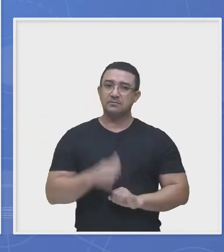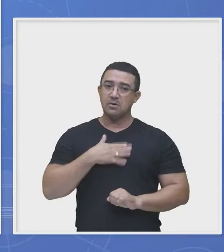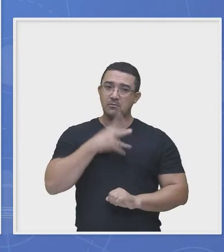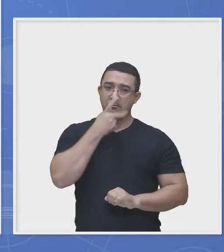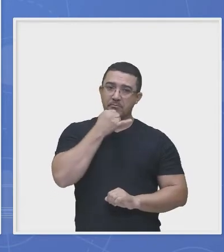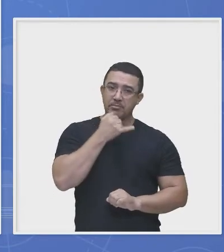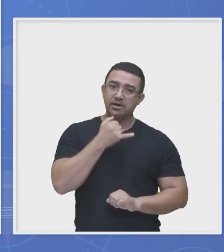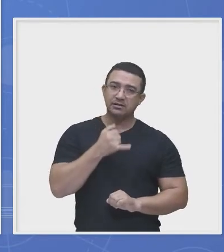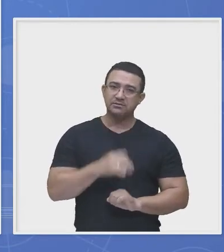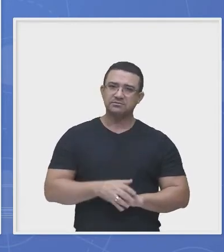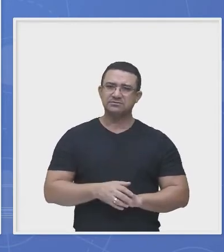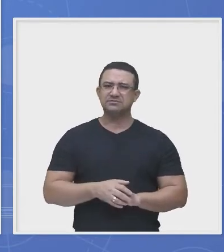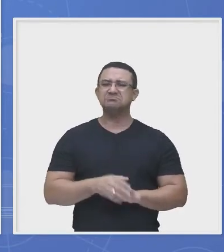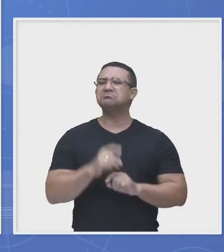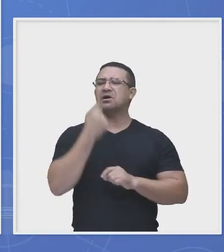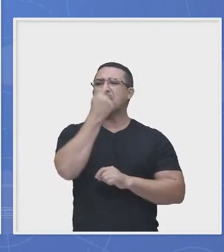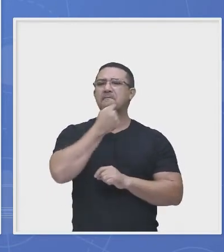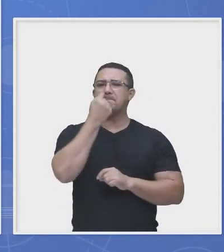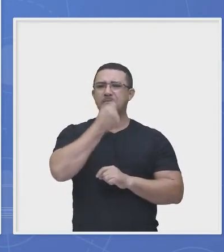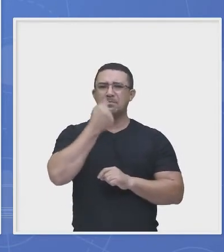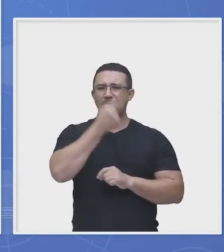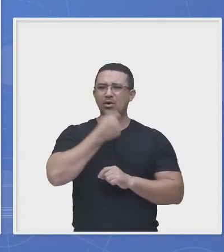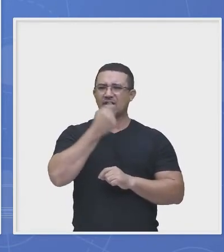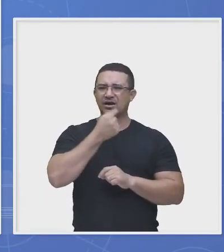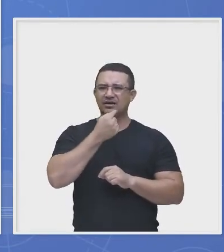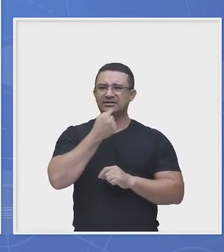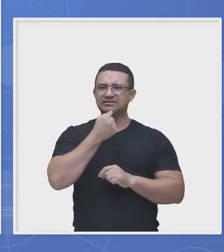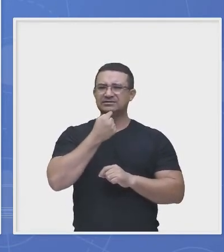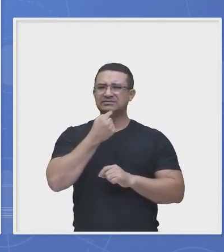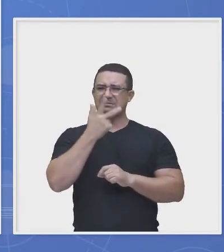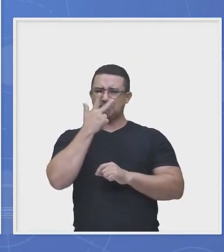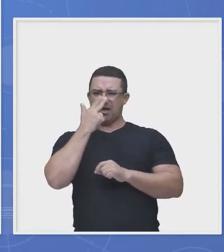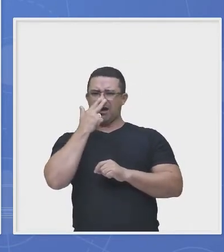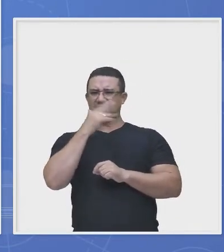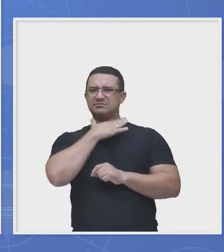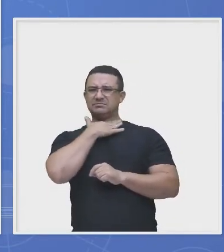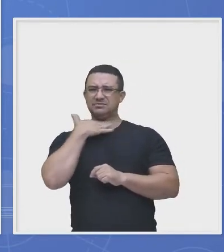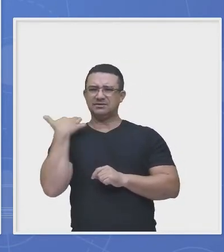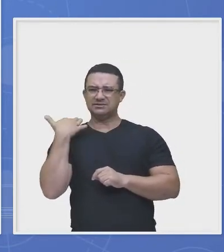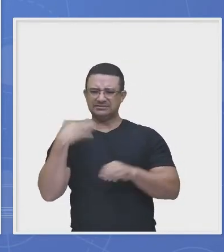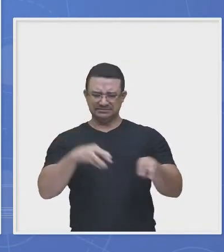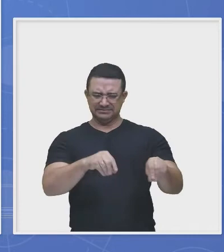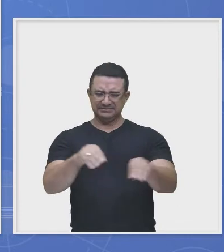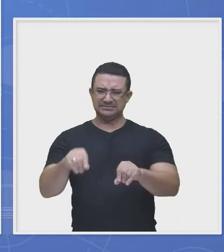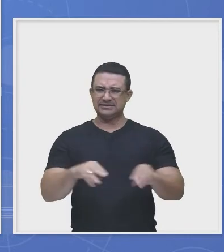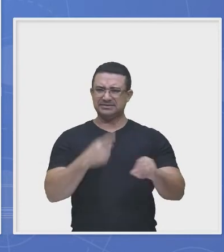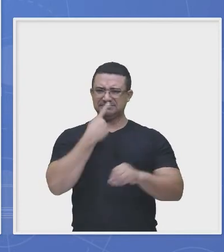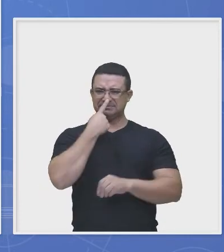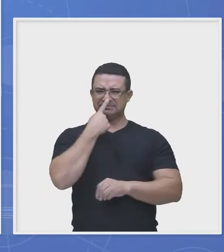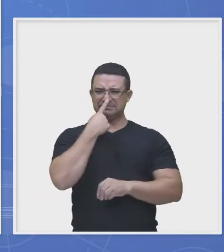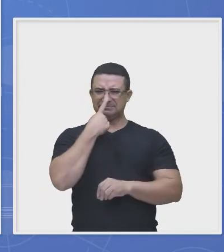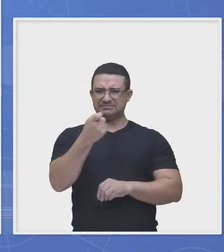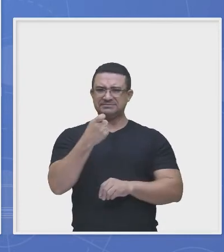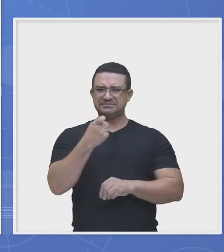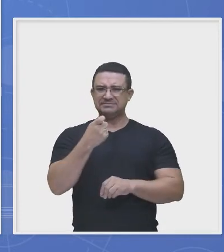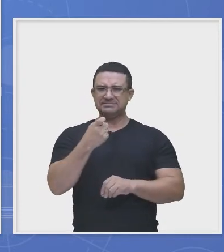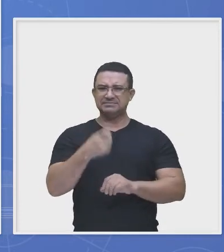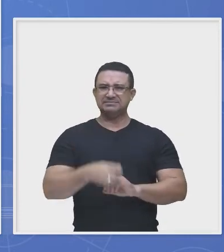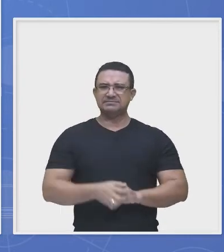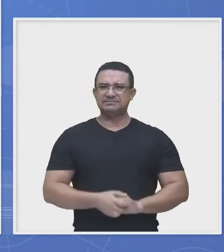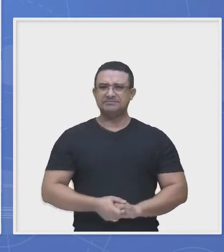desordem, entre as bocas necrófagas que o mordem, e a terra infecta que lhe cobre os rins.